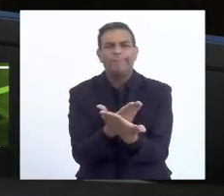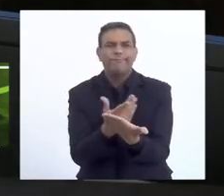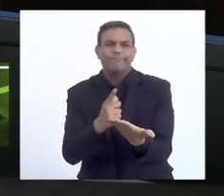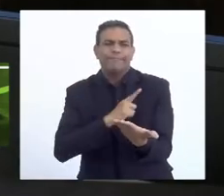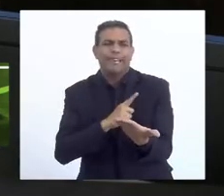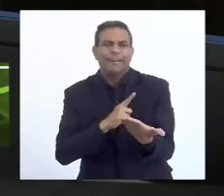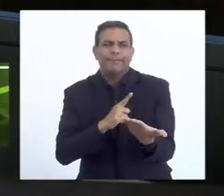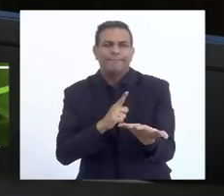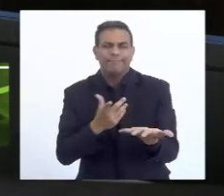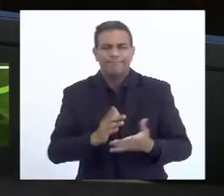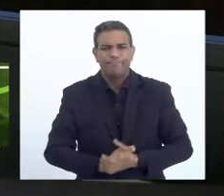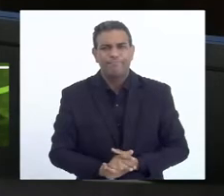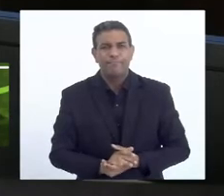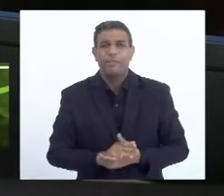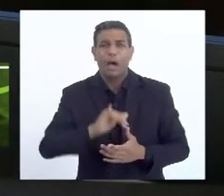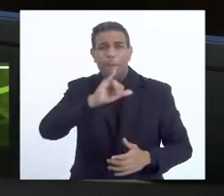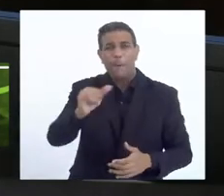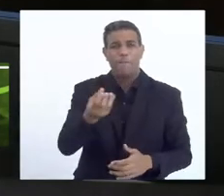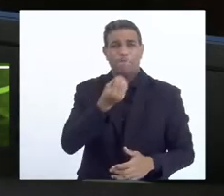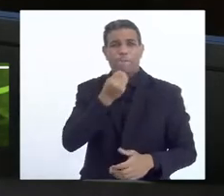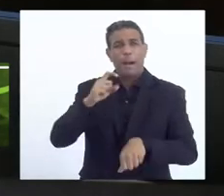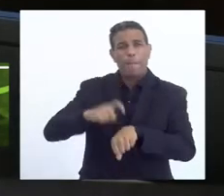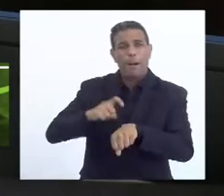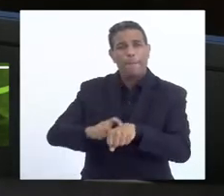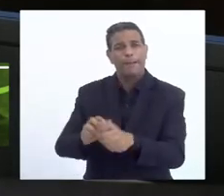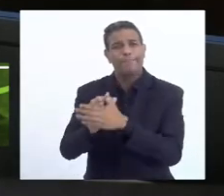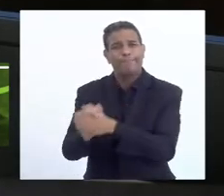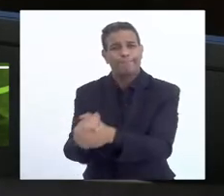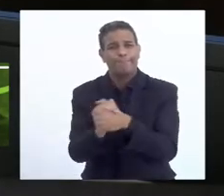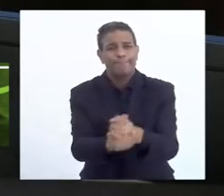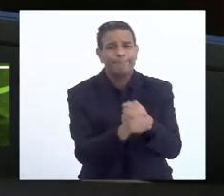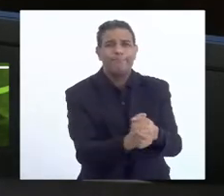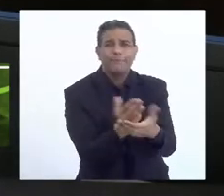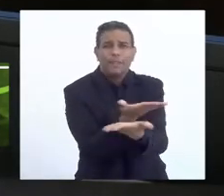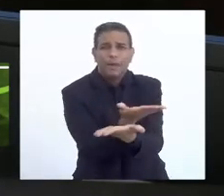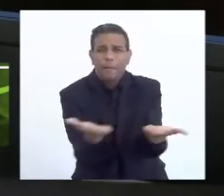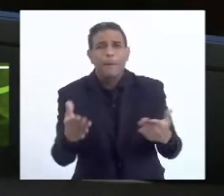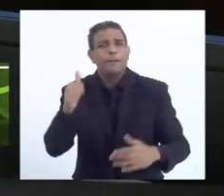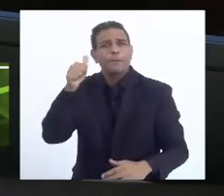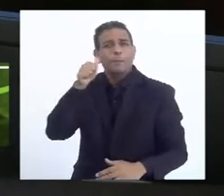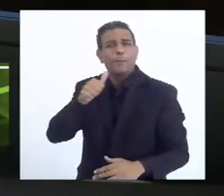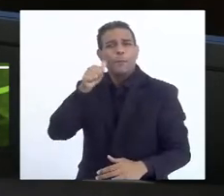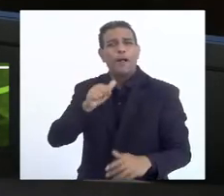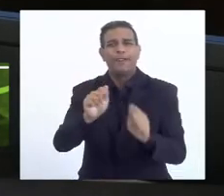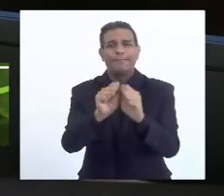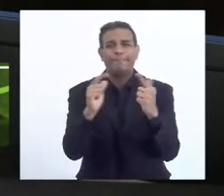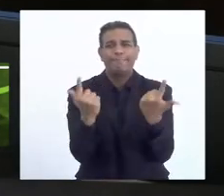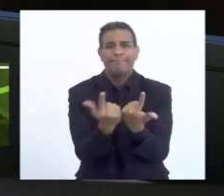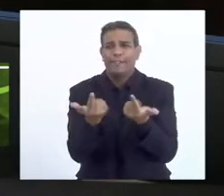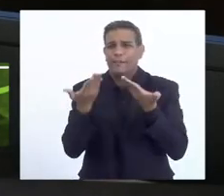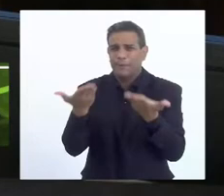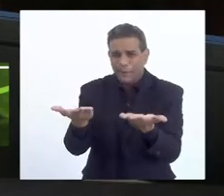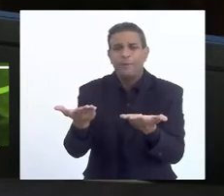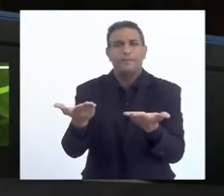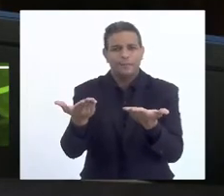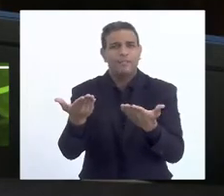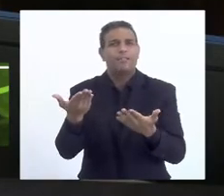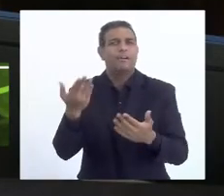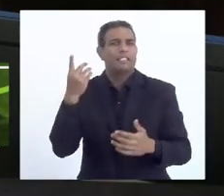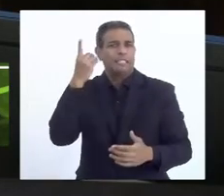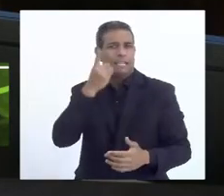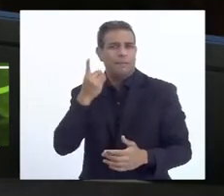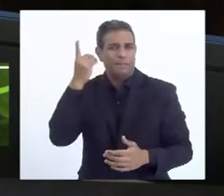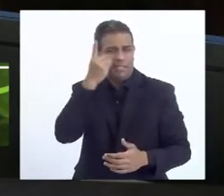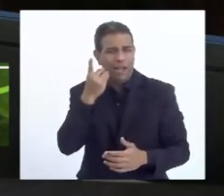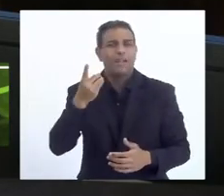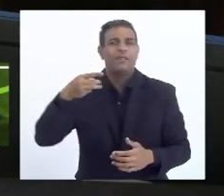invisibilização. Então, quero aqui aproveitar para cumprimentar as companheiras aqui que estão na mesa. Querida Manuela Dávila,